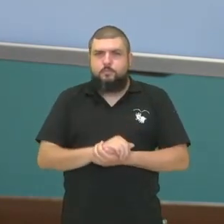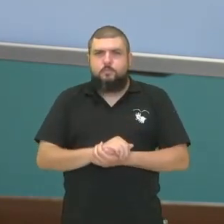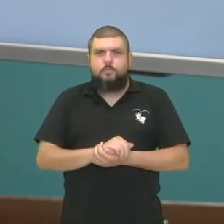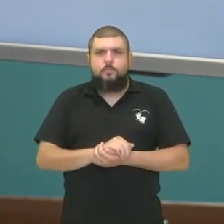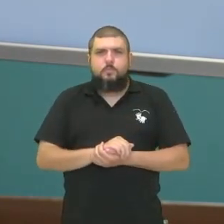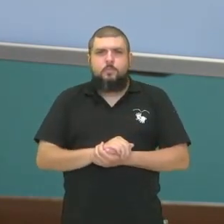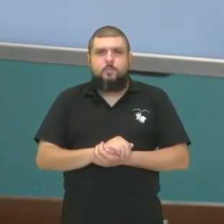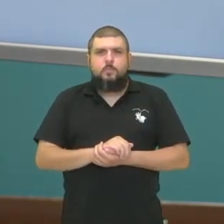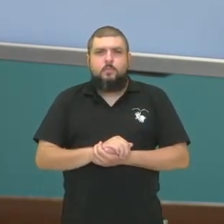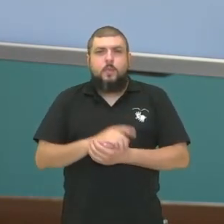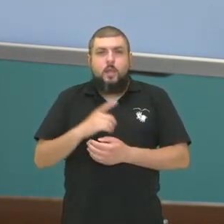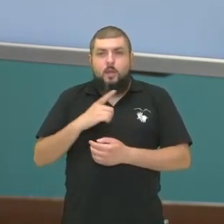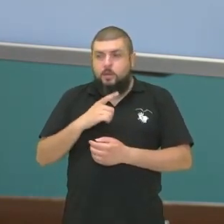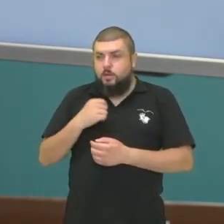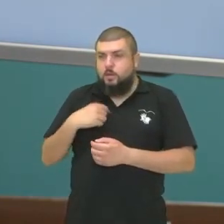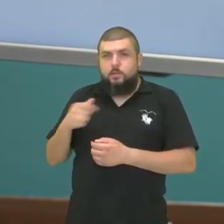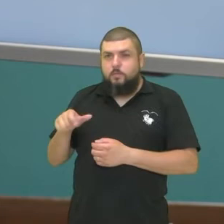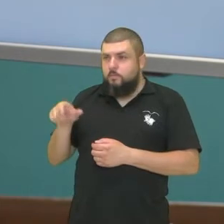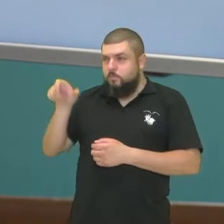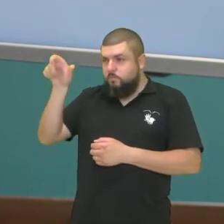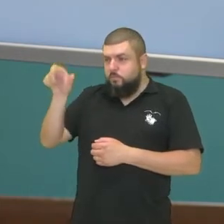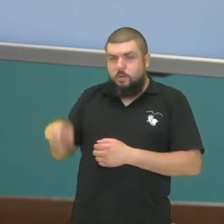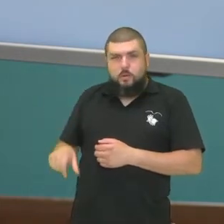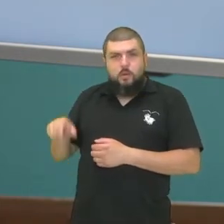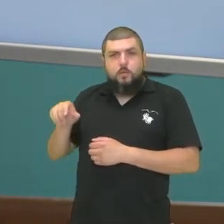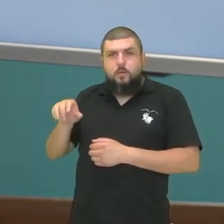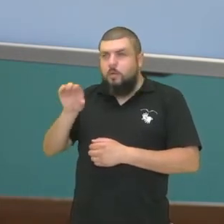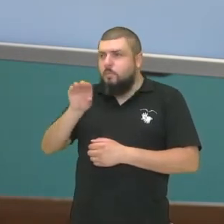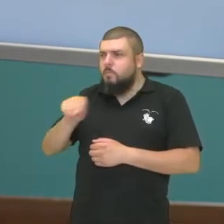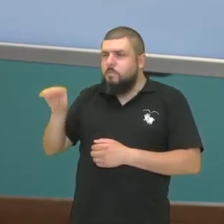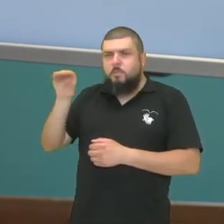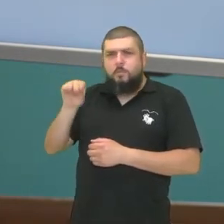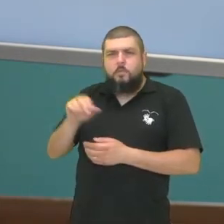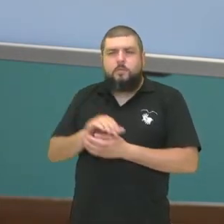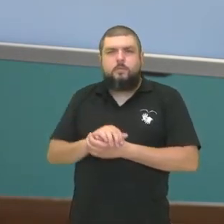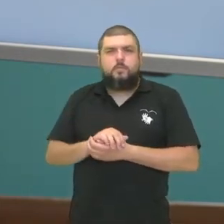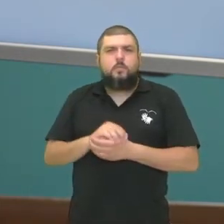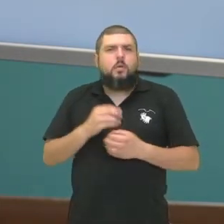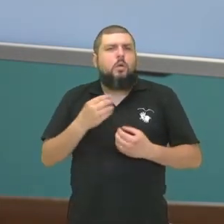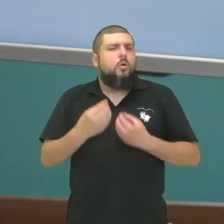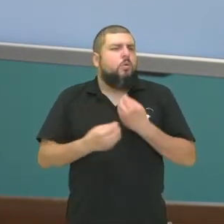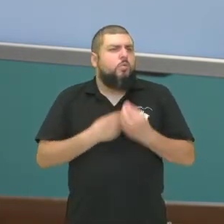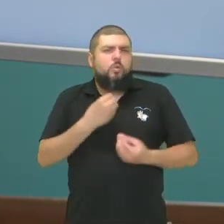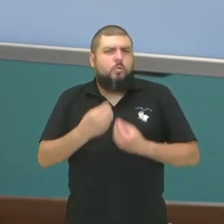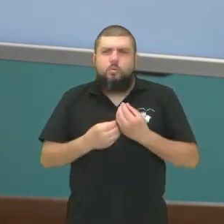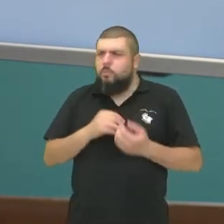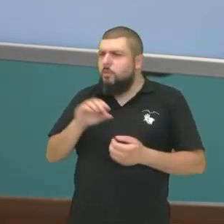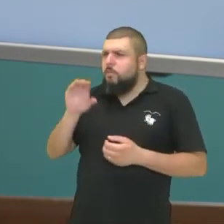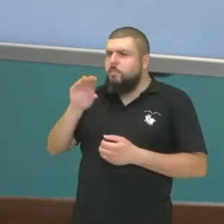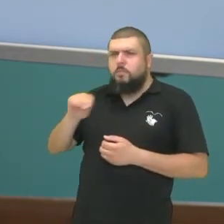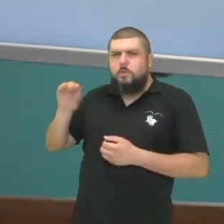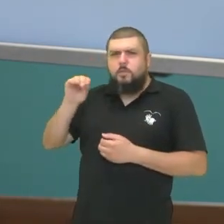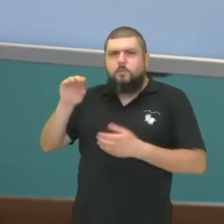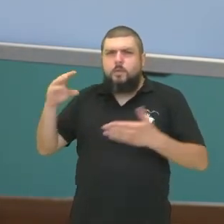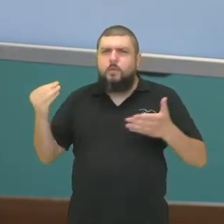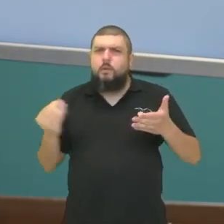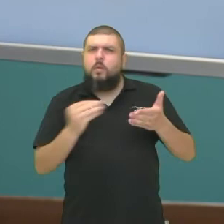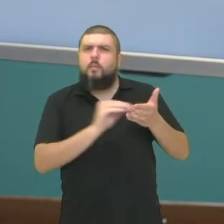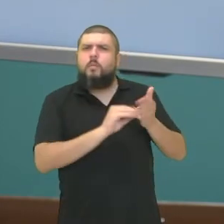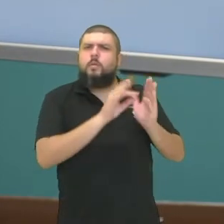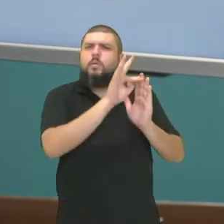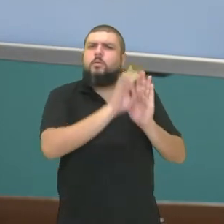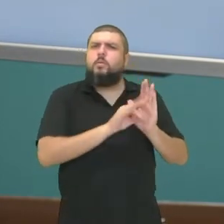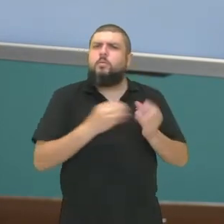fala do entrevistado, faça a leitura e responda. Como a fala do entrevistado é apresentada no texto? De que